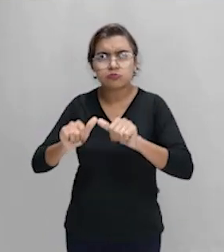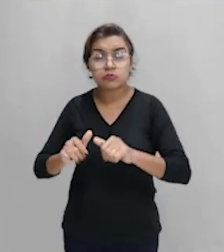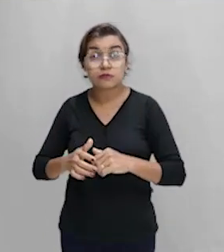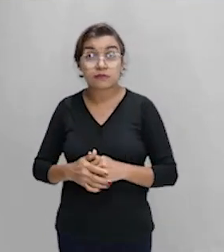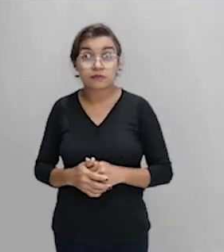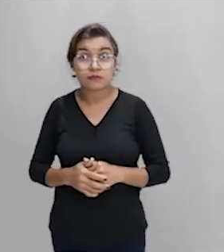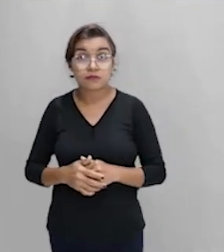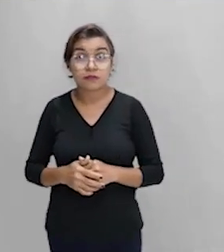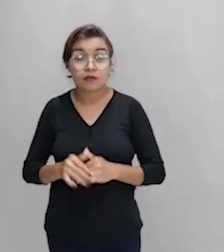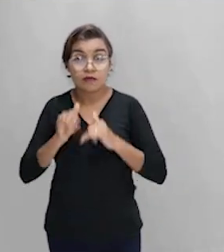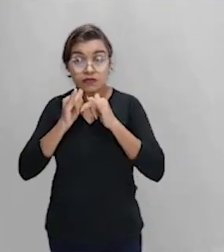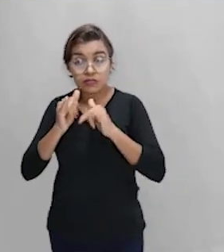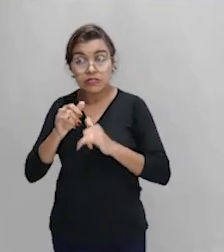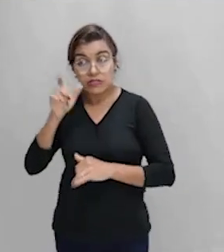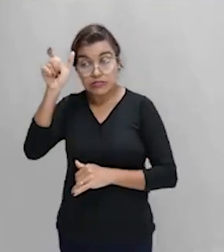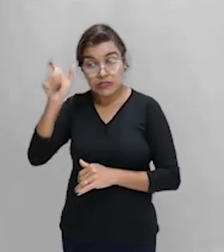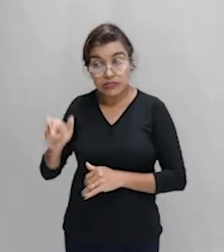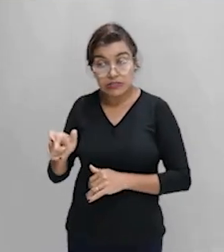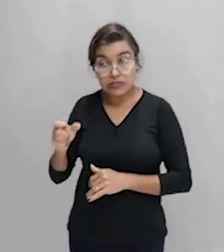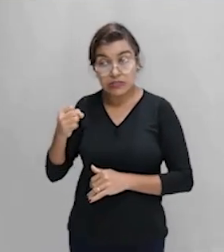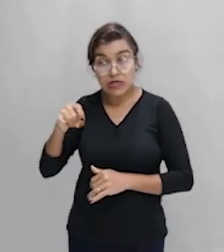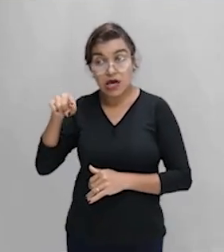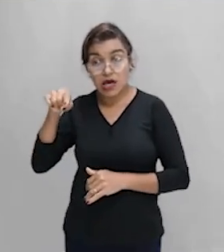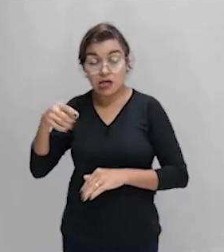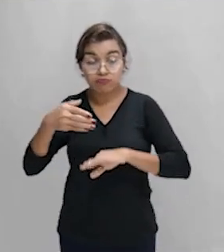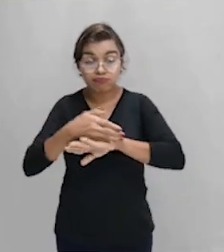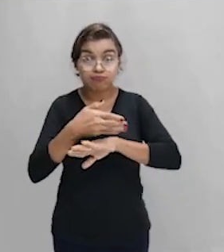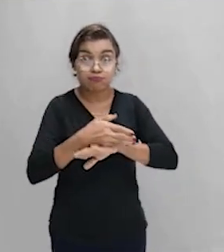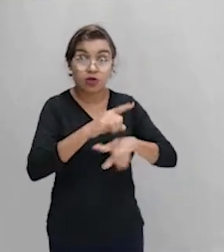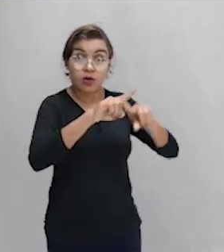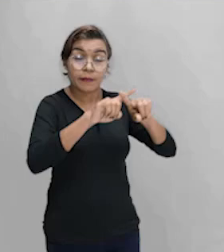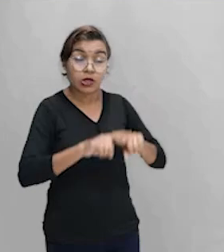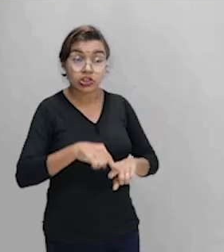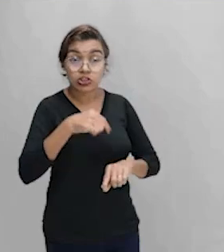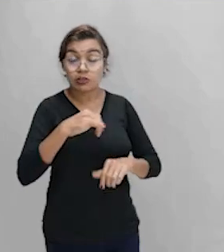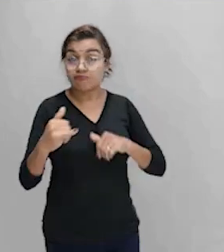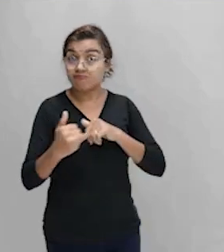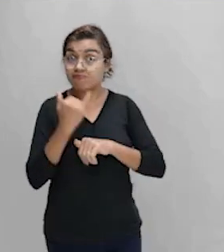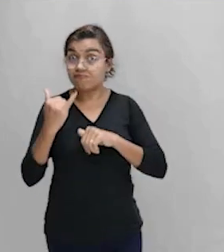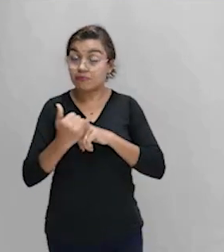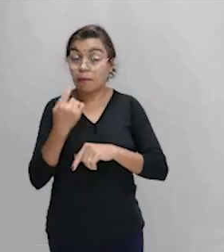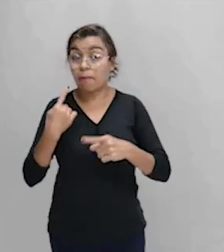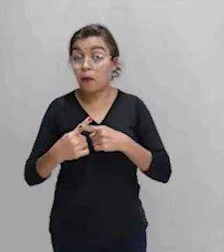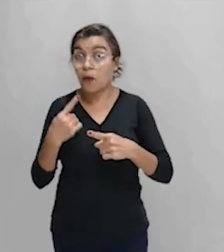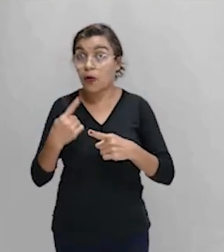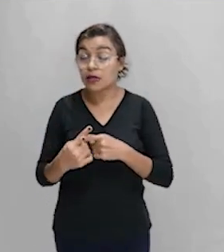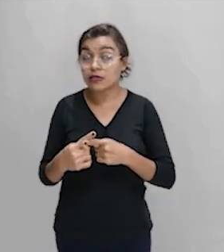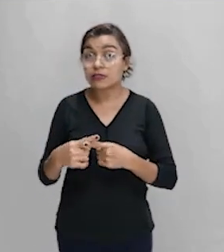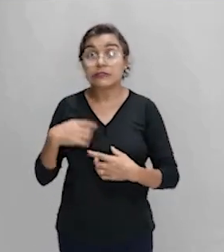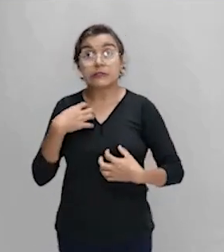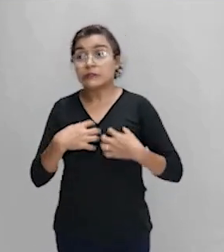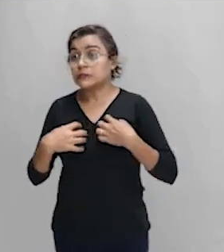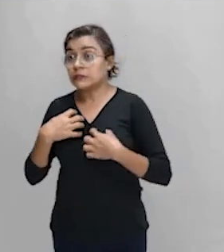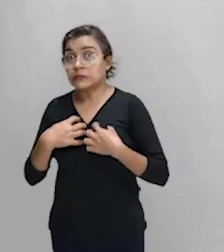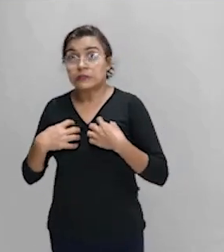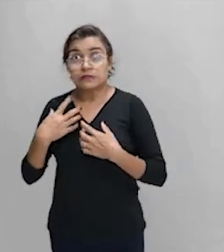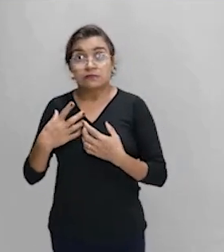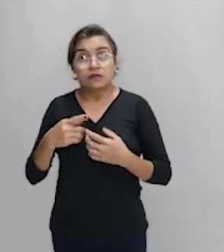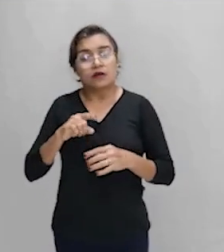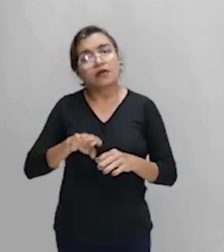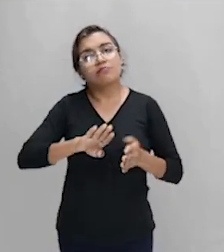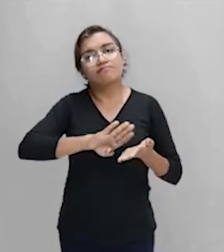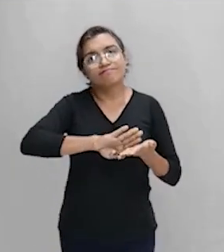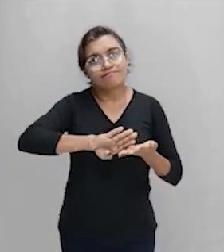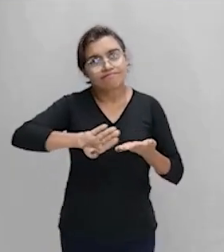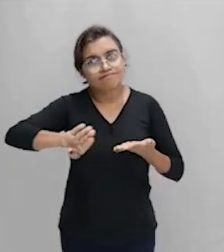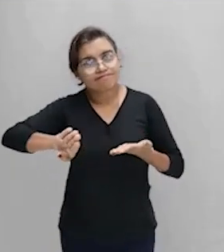que dizem, olha, se esse carinha aqui entrar no jogo, é bem capaz dele se lesionar. As fibras estão com nível de estresse tal. Então, esse atleta, ele é o quê?